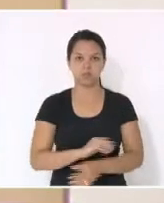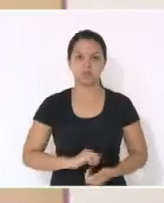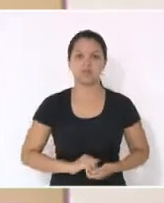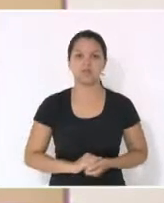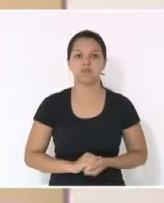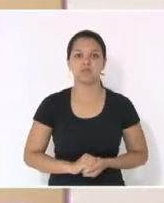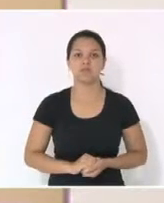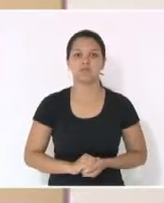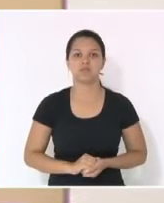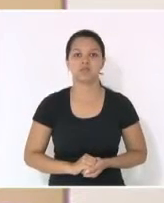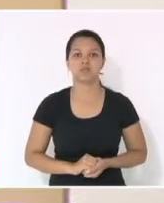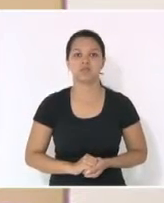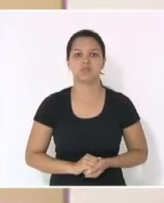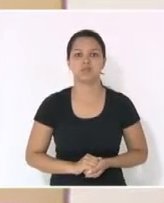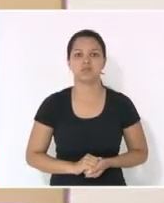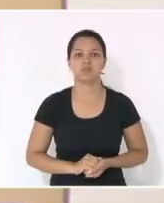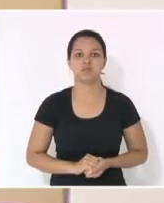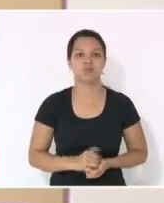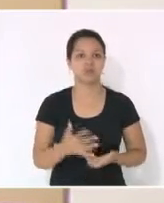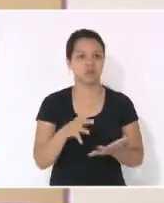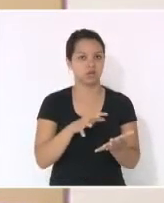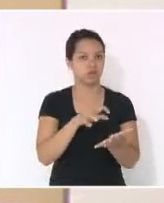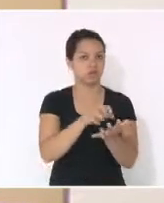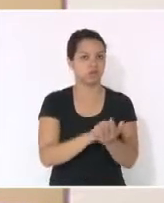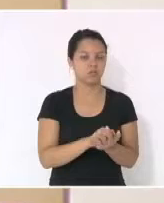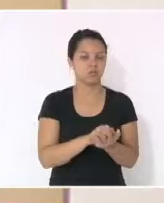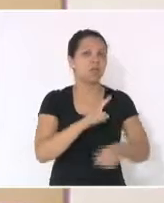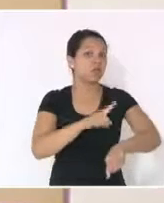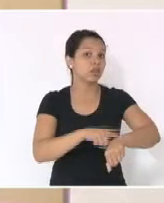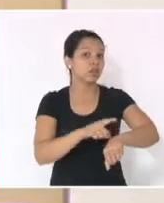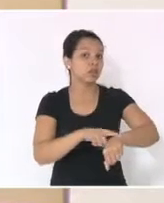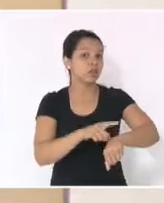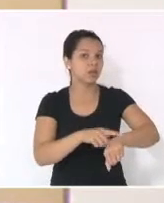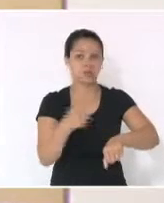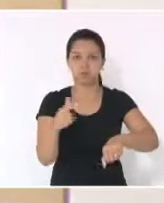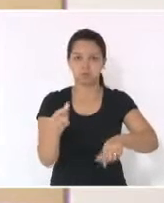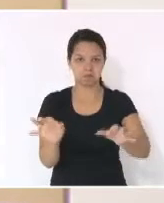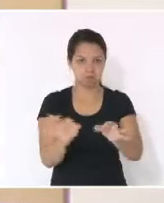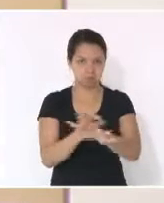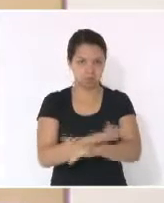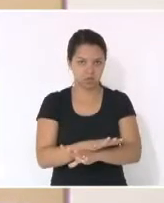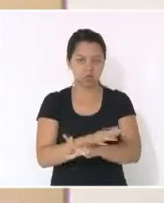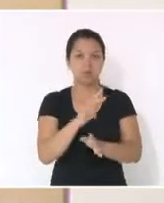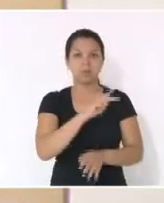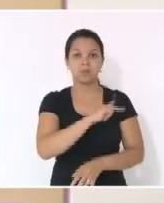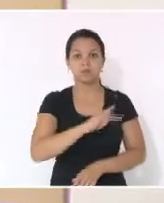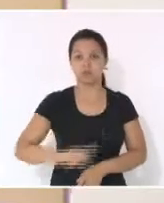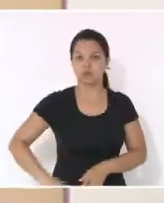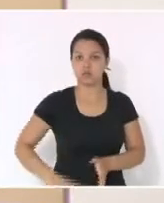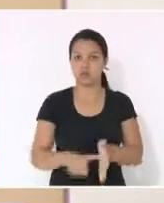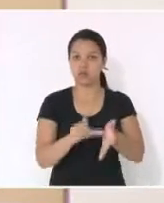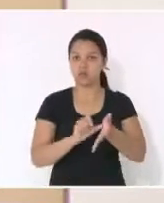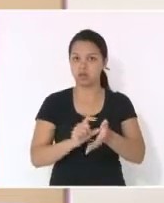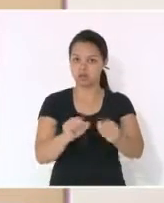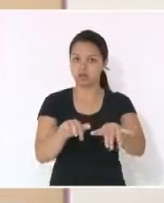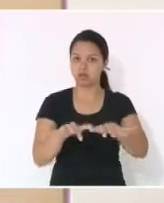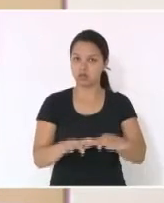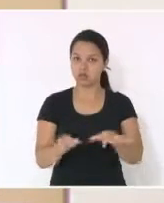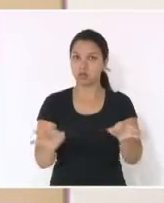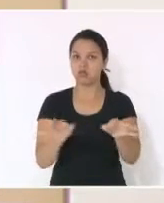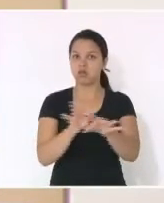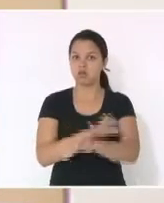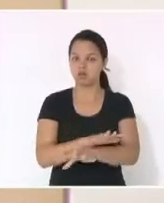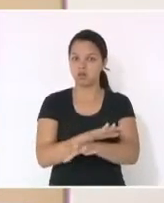não havendo mais tempo regimental esta presidência antes de encerrar a sessão colocar outra ordinária